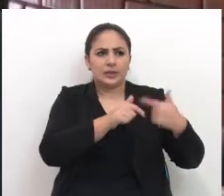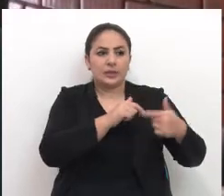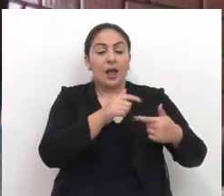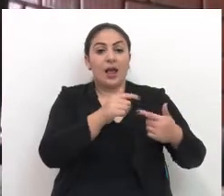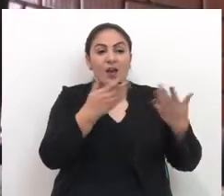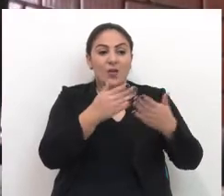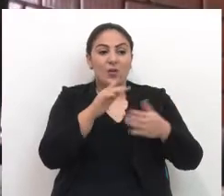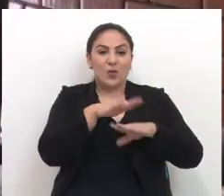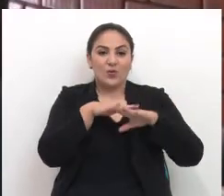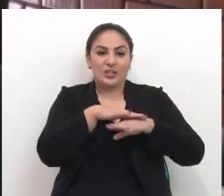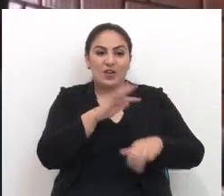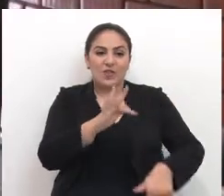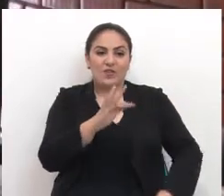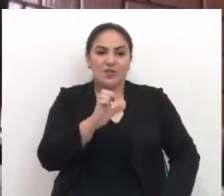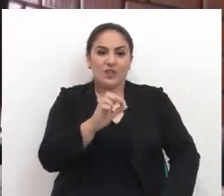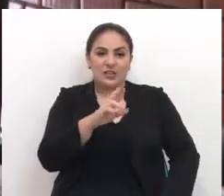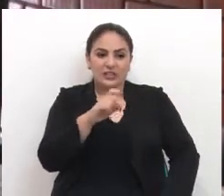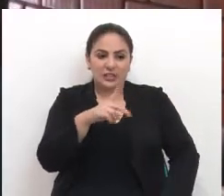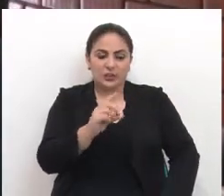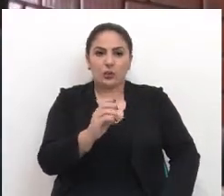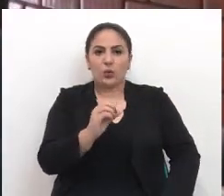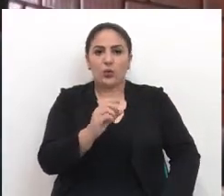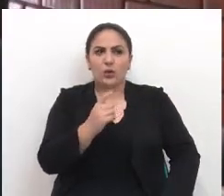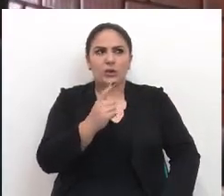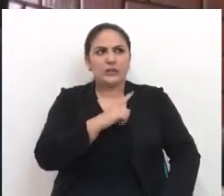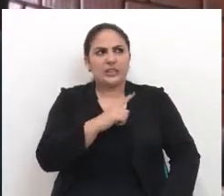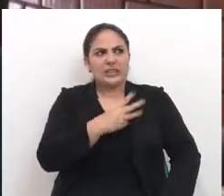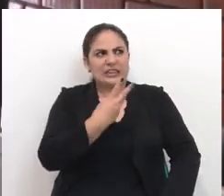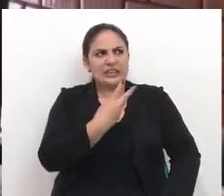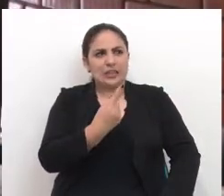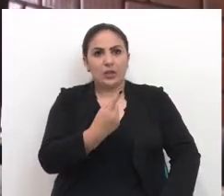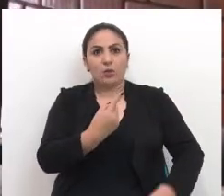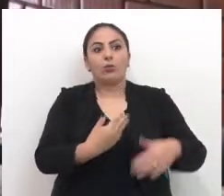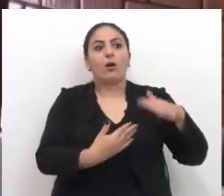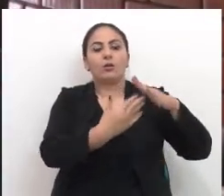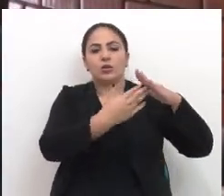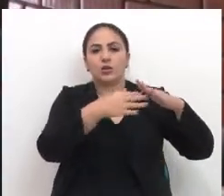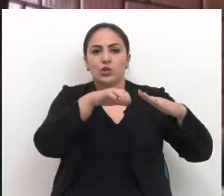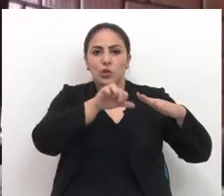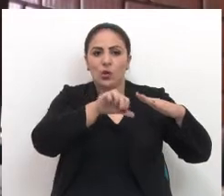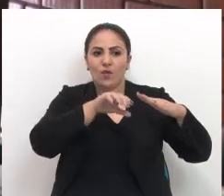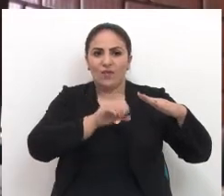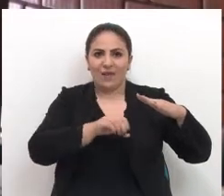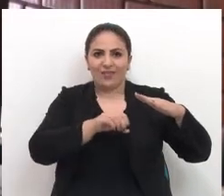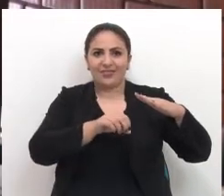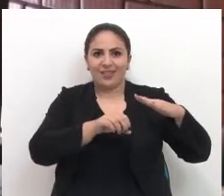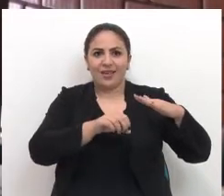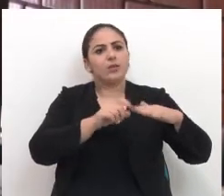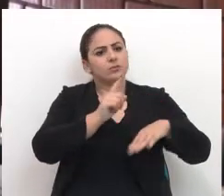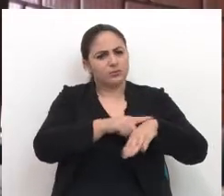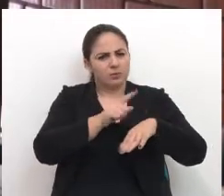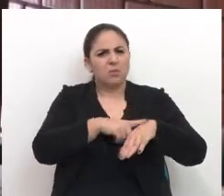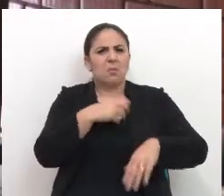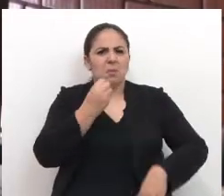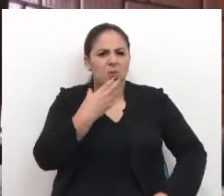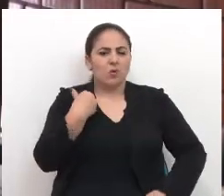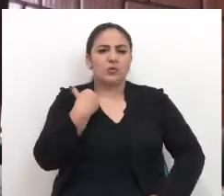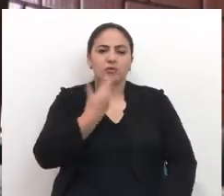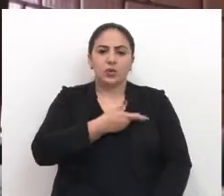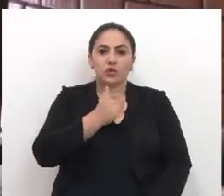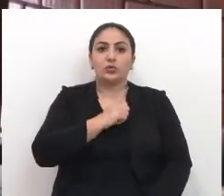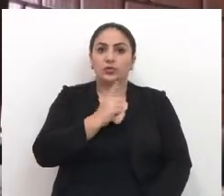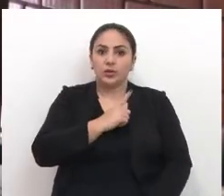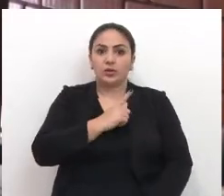agora falando com o Fernando, dos 31 passou para até, chegou em 90 despachantes. Mas era um tempo bom, que nós